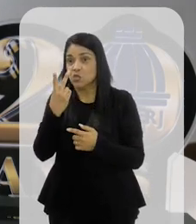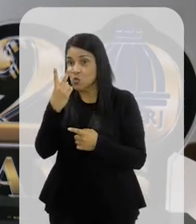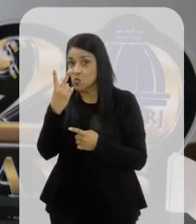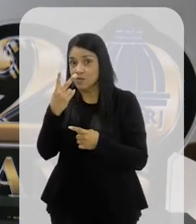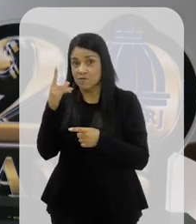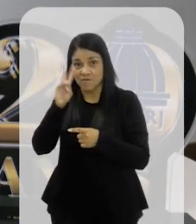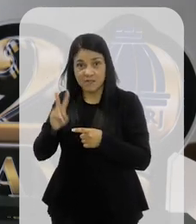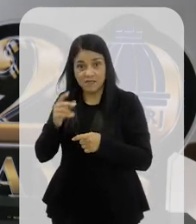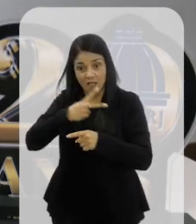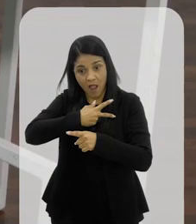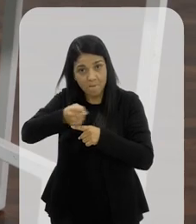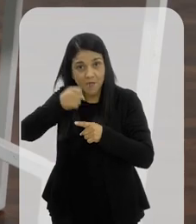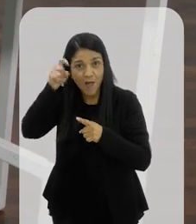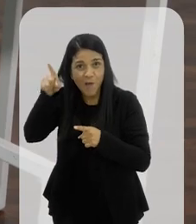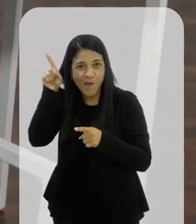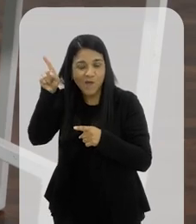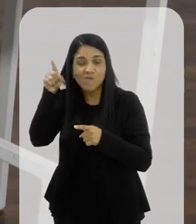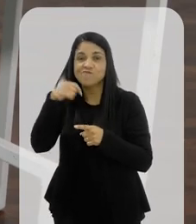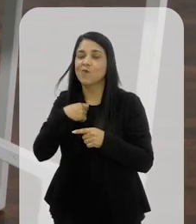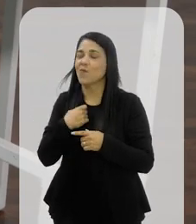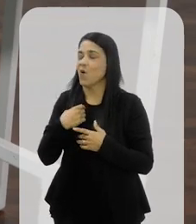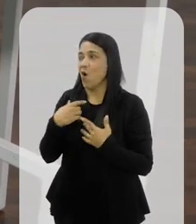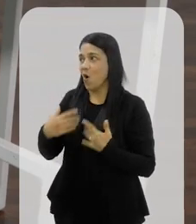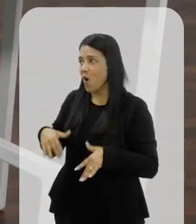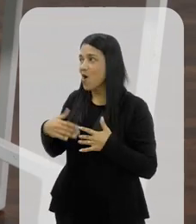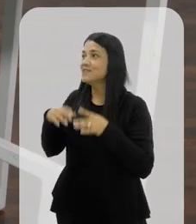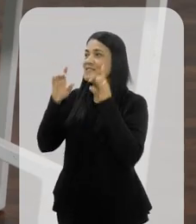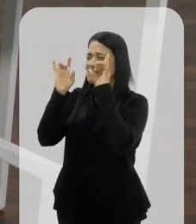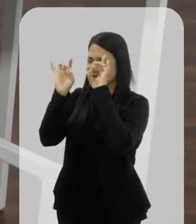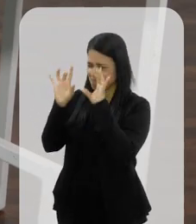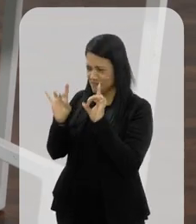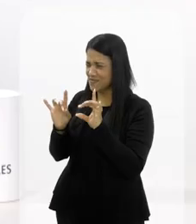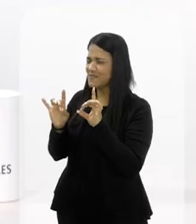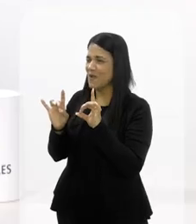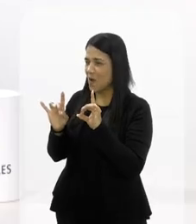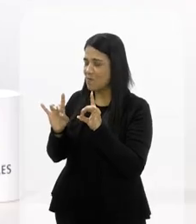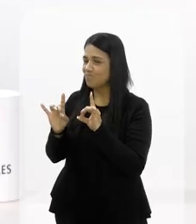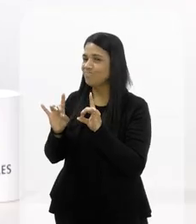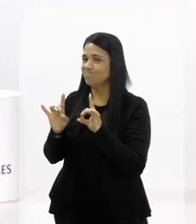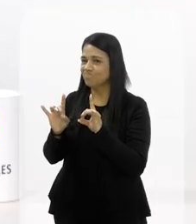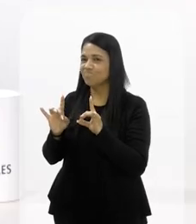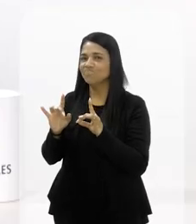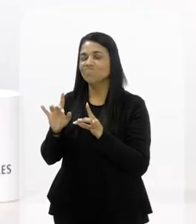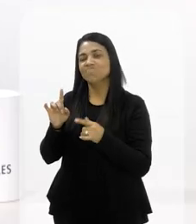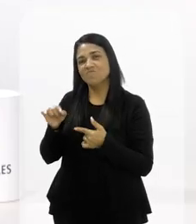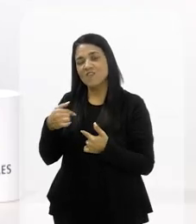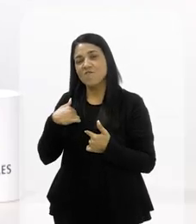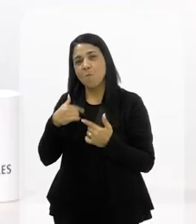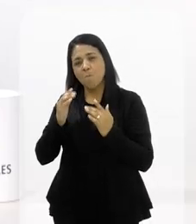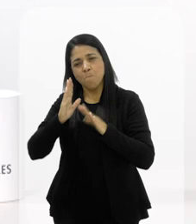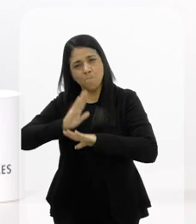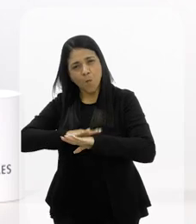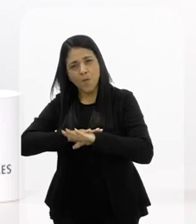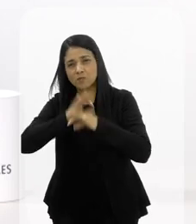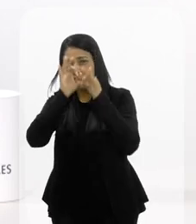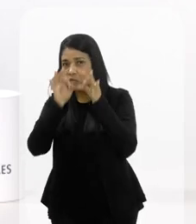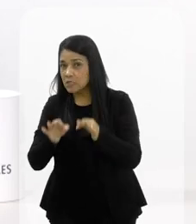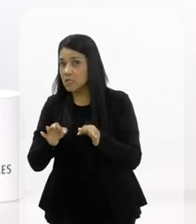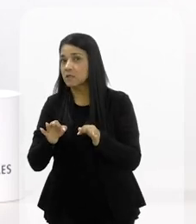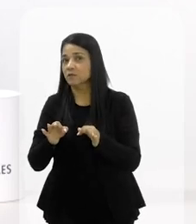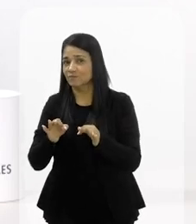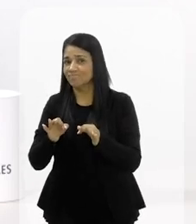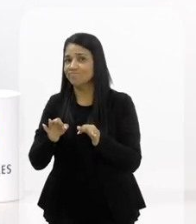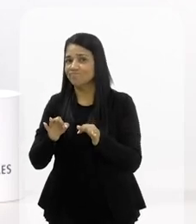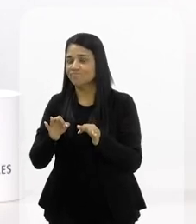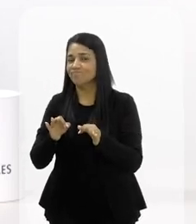duas vezes né Nossa isso foi muito especial foi uma sequência muito especial eu acho que veio no momento